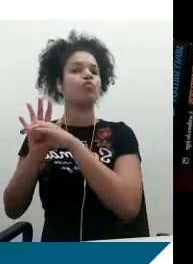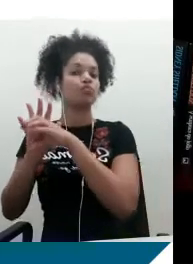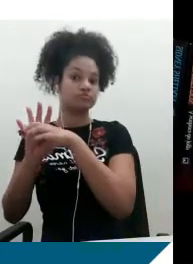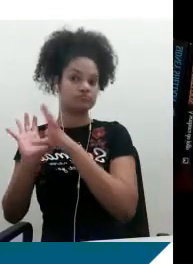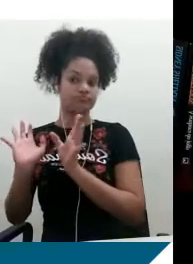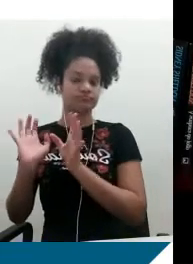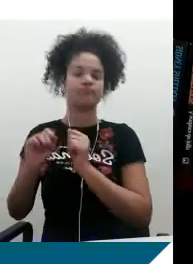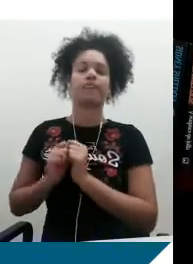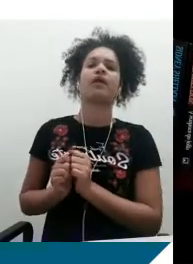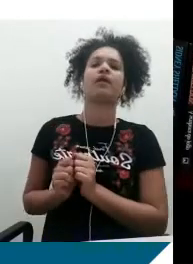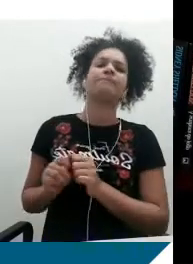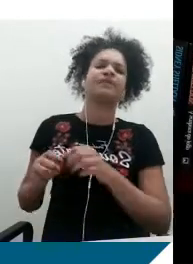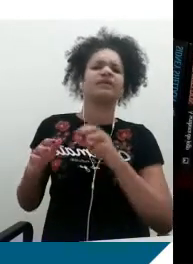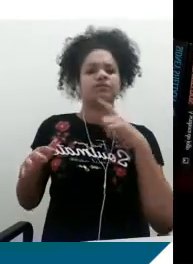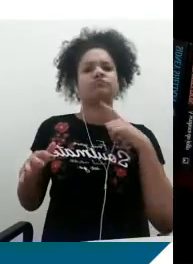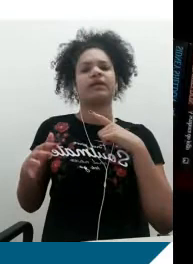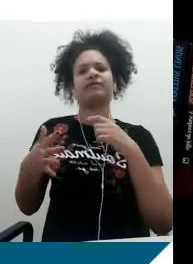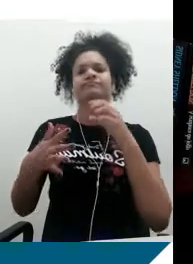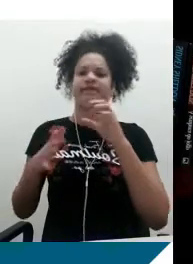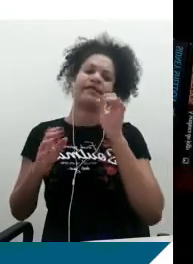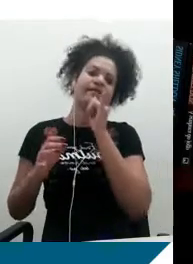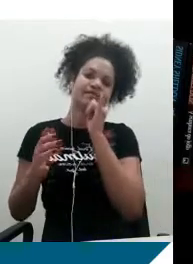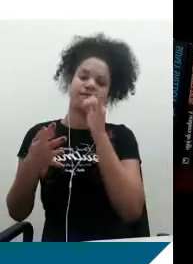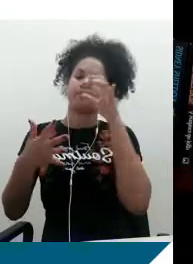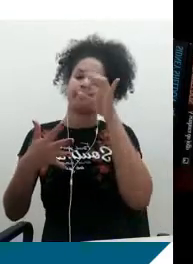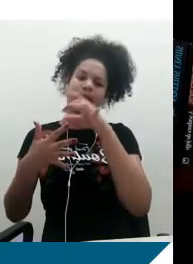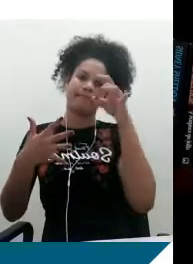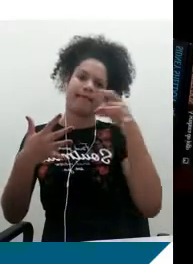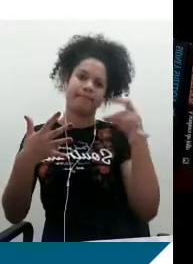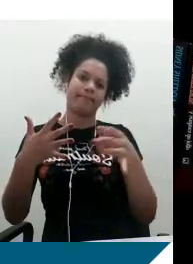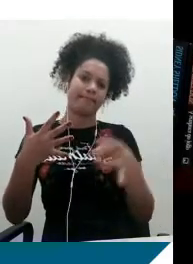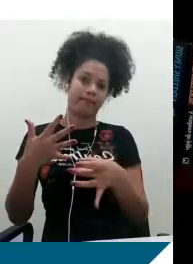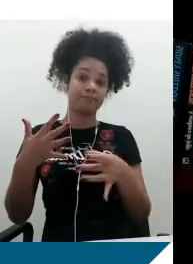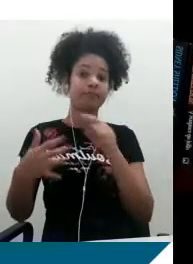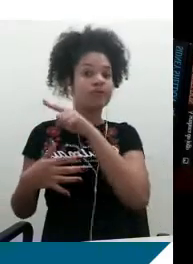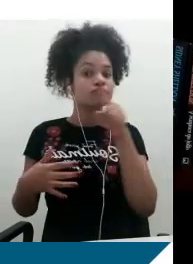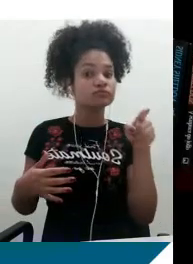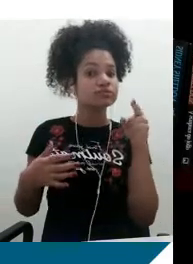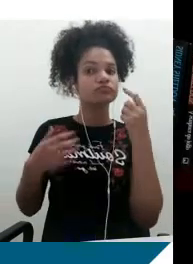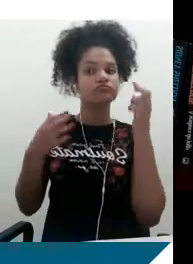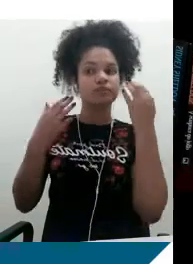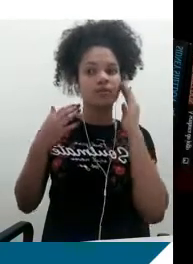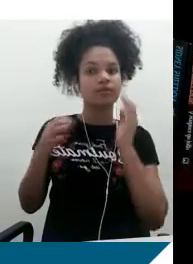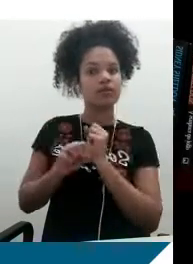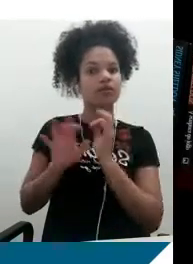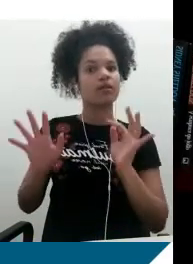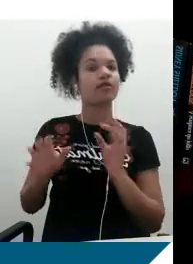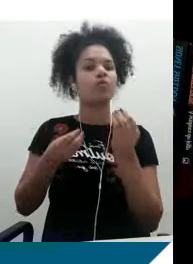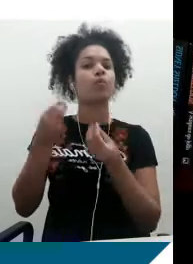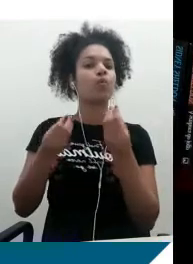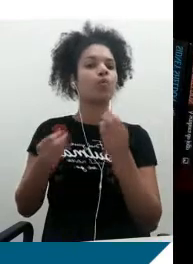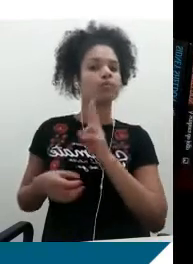ver exemplos que correspondem a cada uma dessas técnicas, a cada uma dessas estratégias, para que vocês visualizem